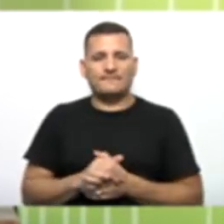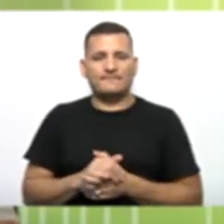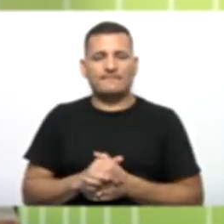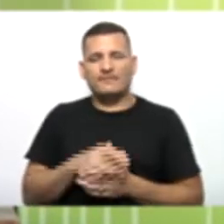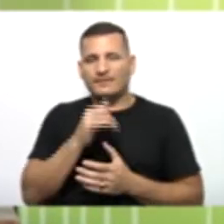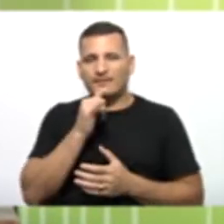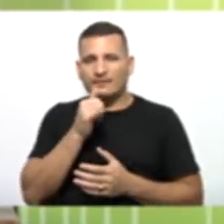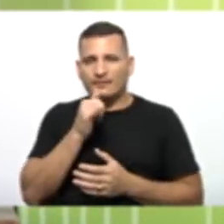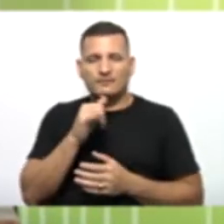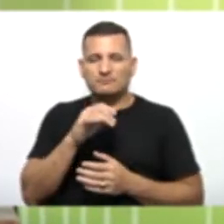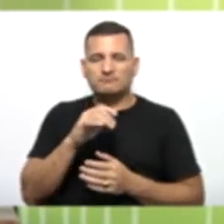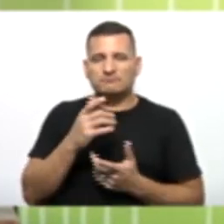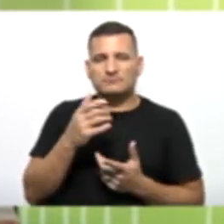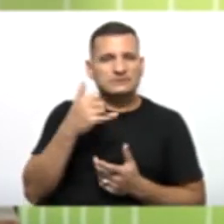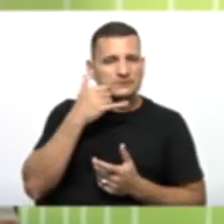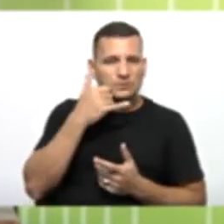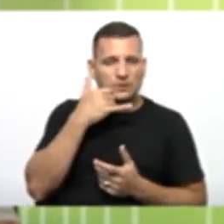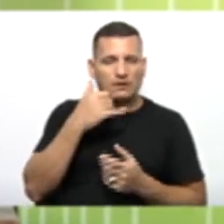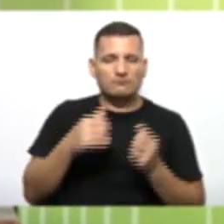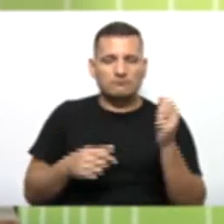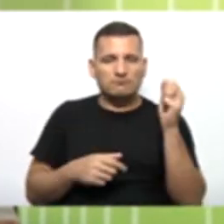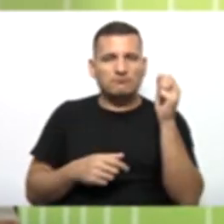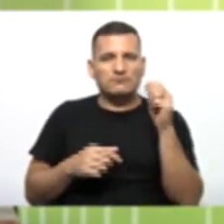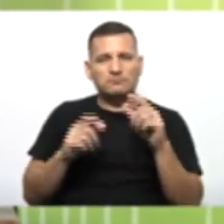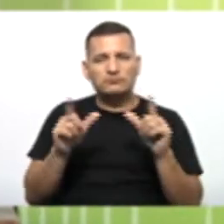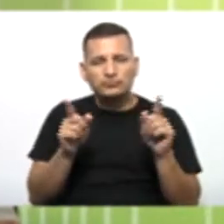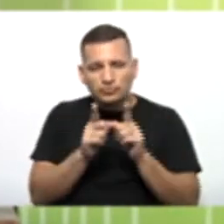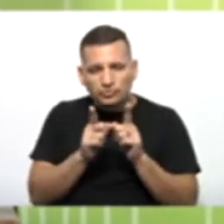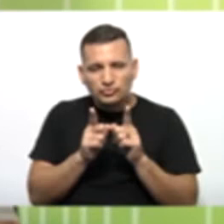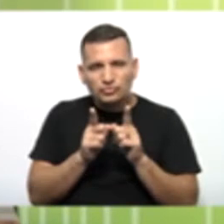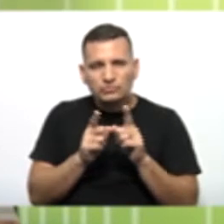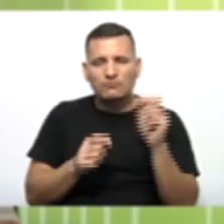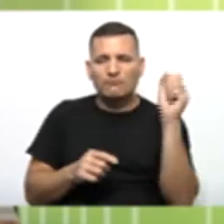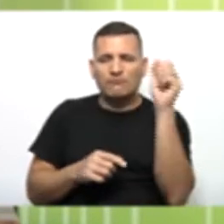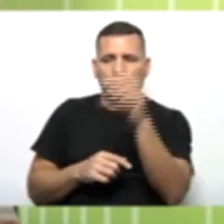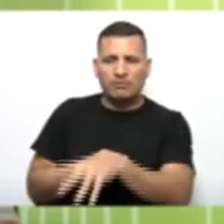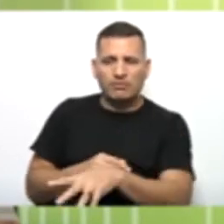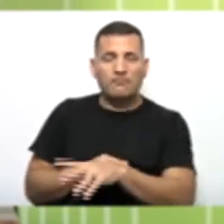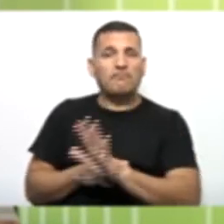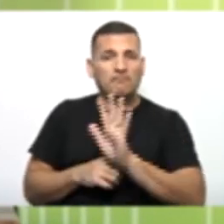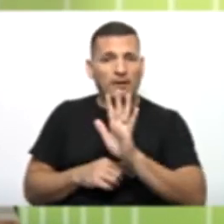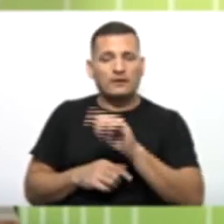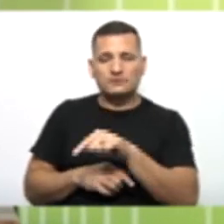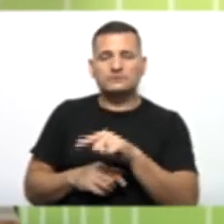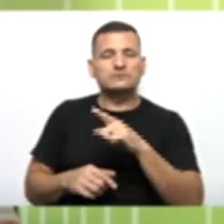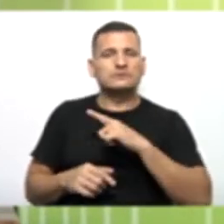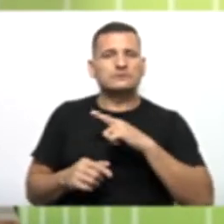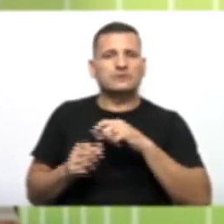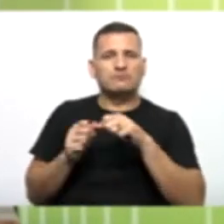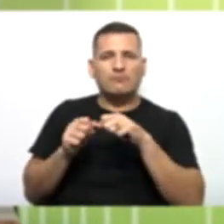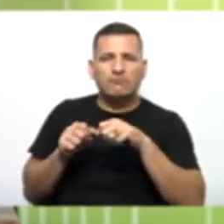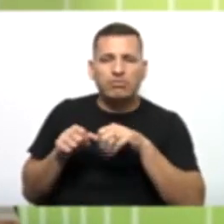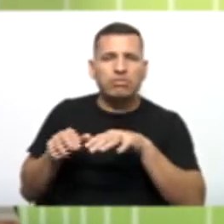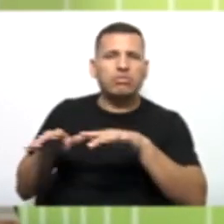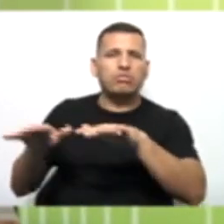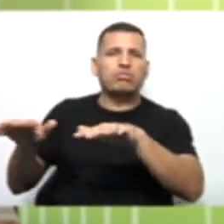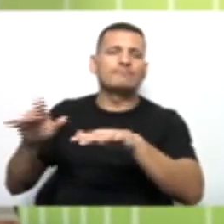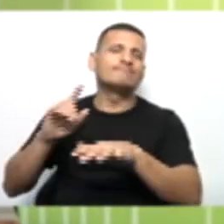que nós vamos descartar, um pequeno aparelho celular, apesar do tamanho, ele tem um potencial de degradação na natureza muito maior do